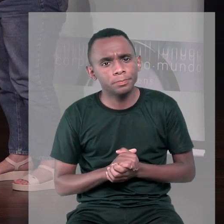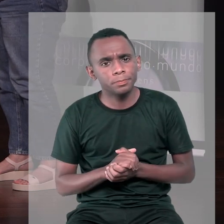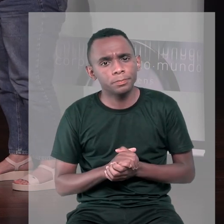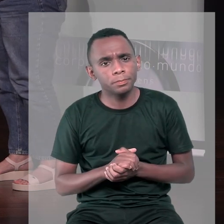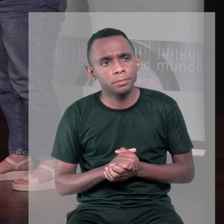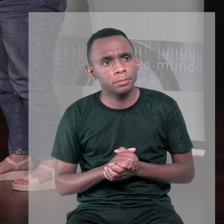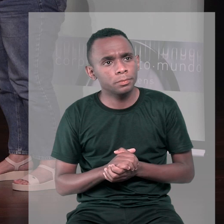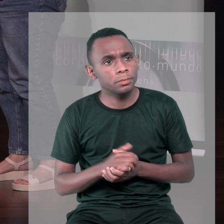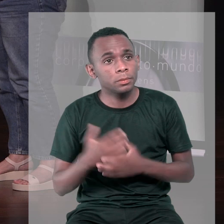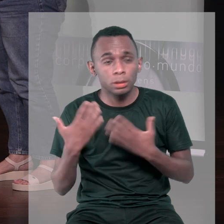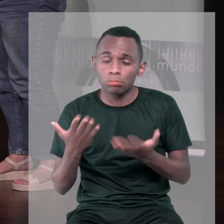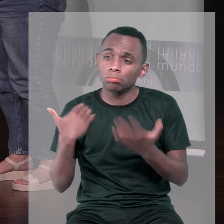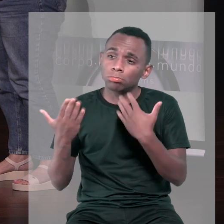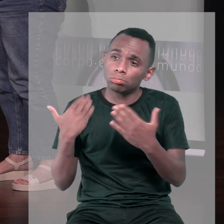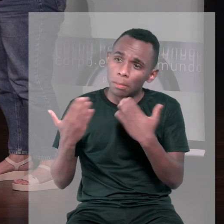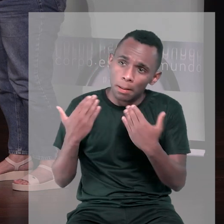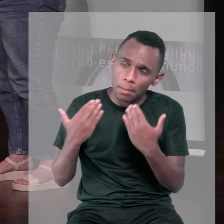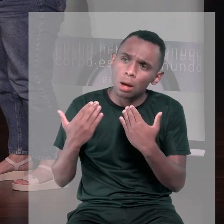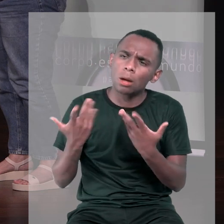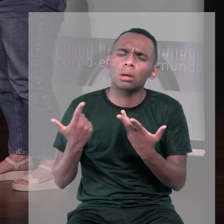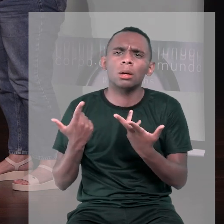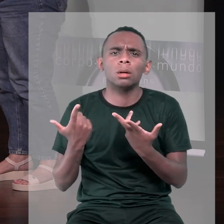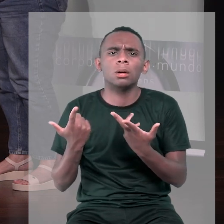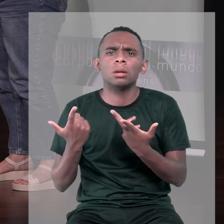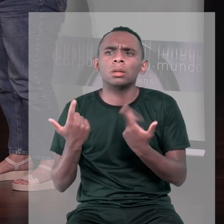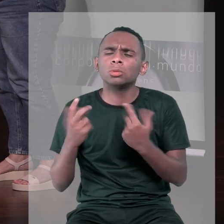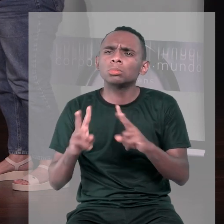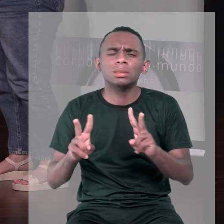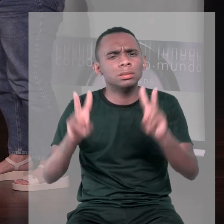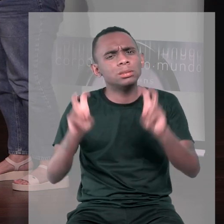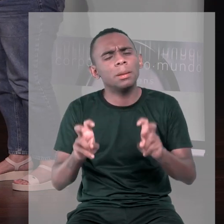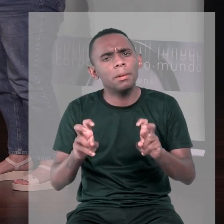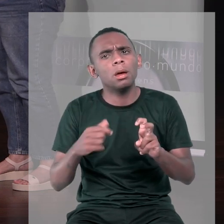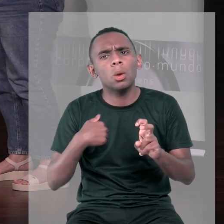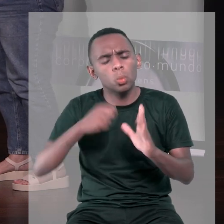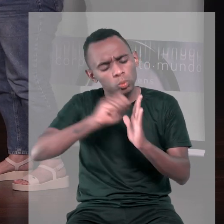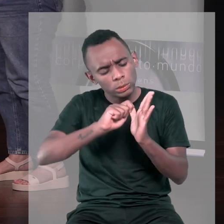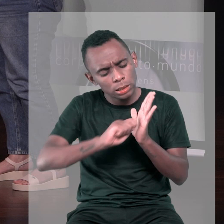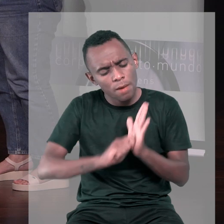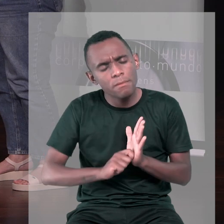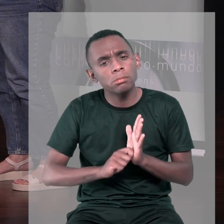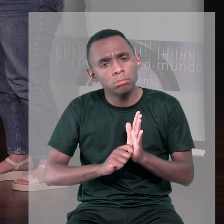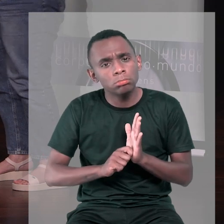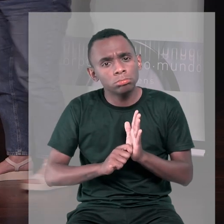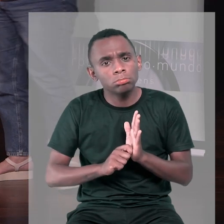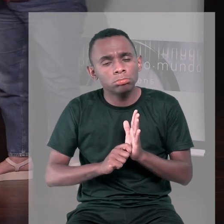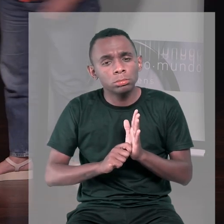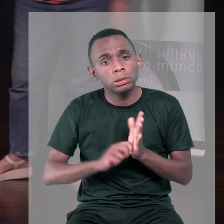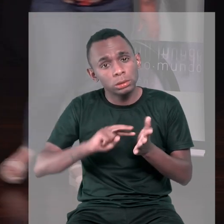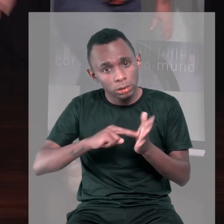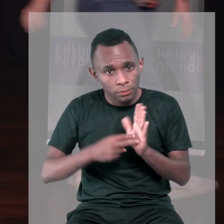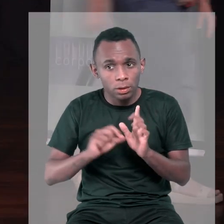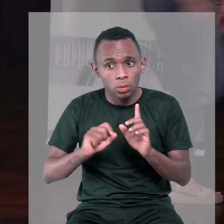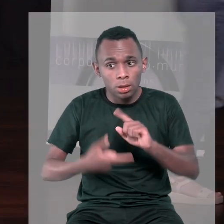essa questão sobre o que faz com que nós possamos perder o mundo. Perder o